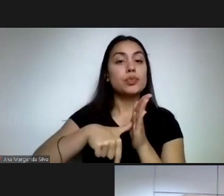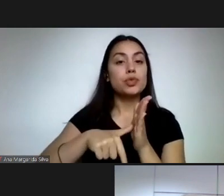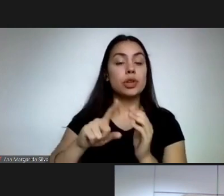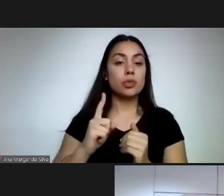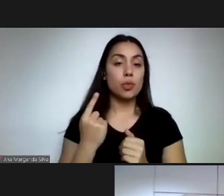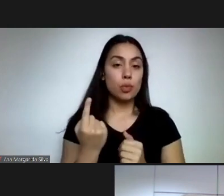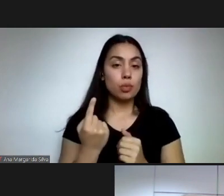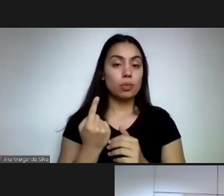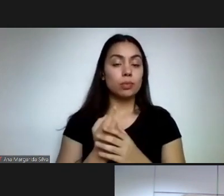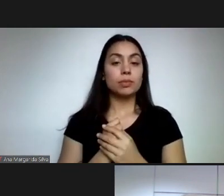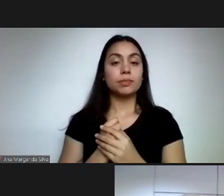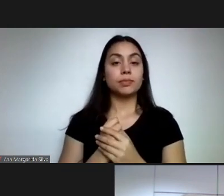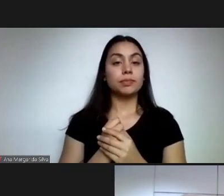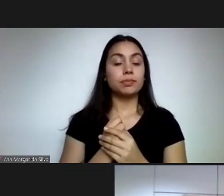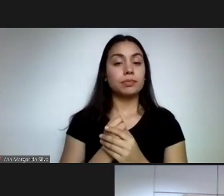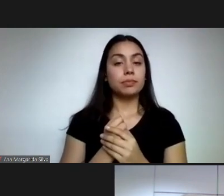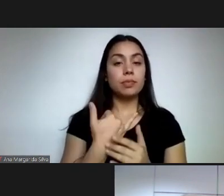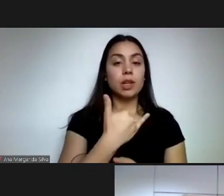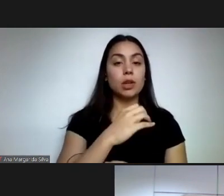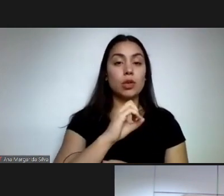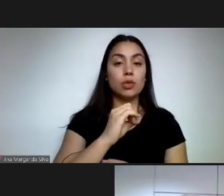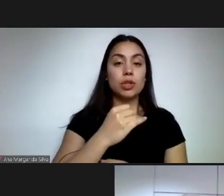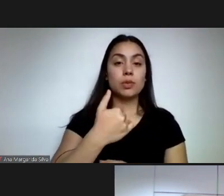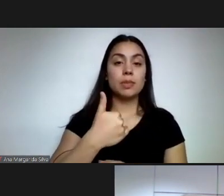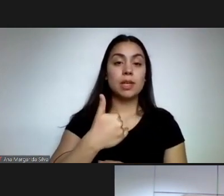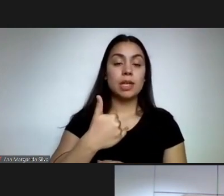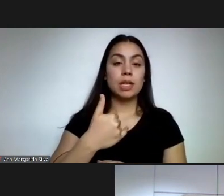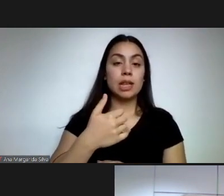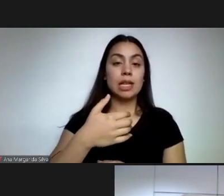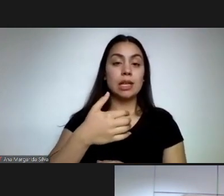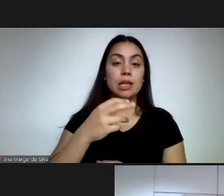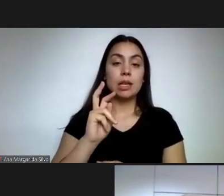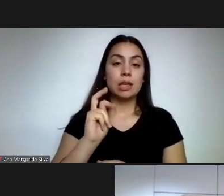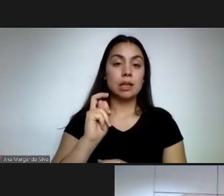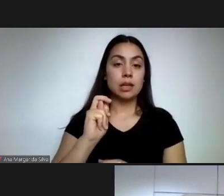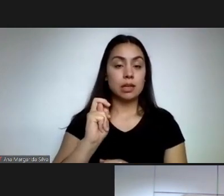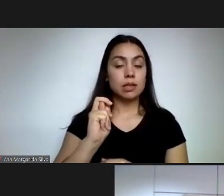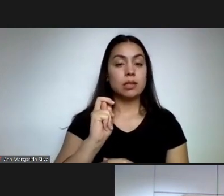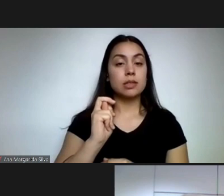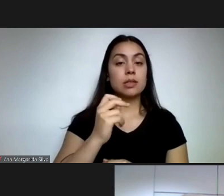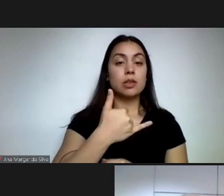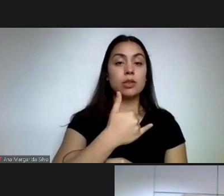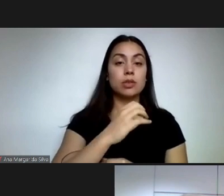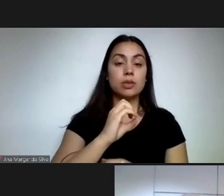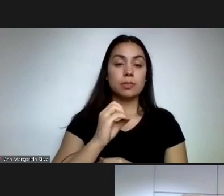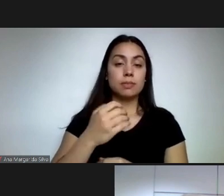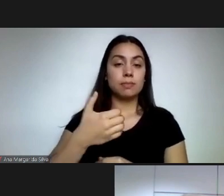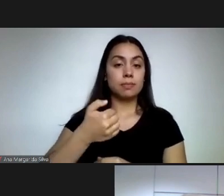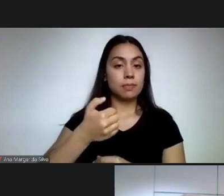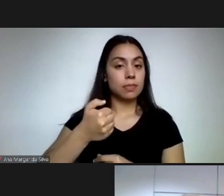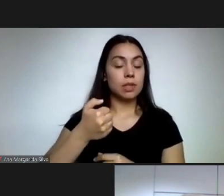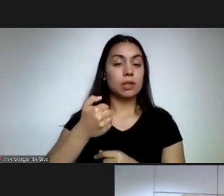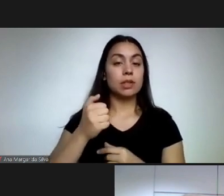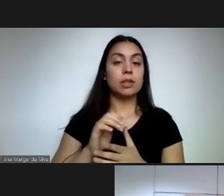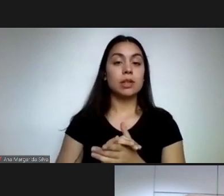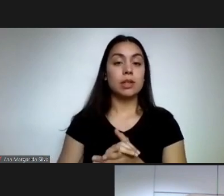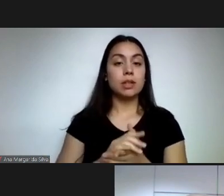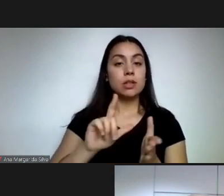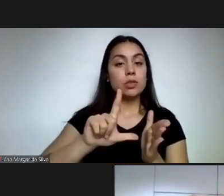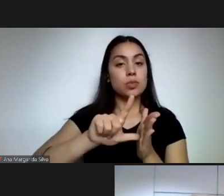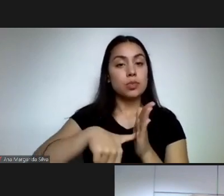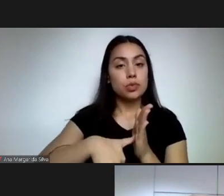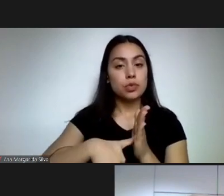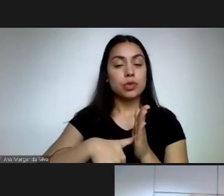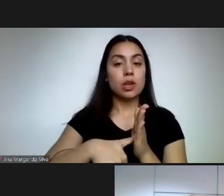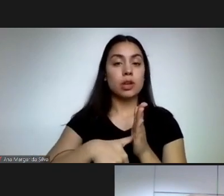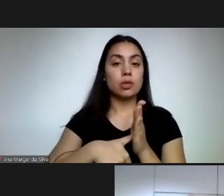parte ali 2013, 2015 do movimento contra o discurso do ódio, portanto, que era um movimento, era uma campanha dentro do